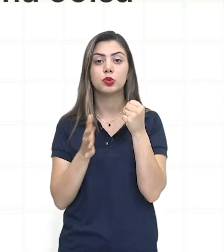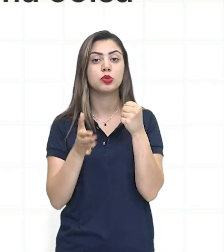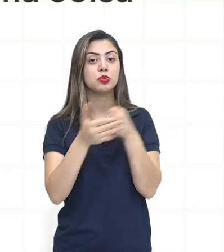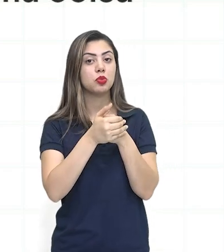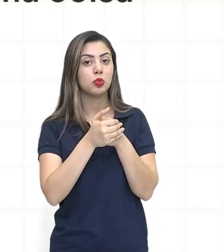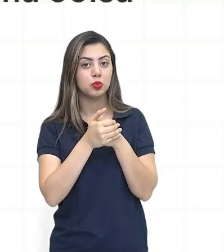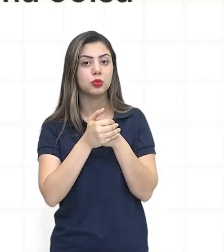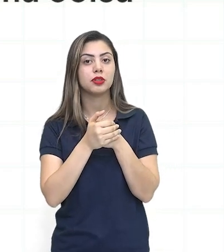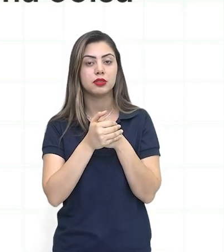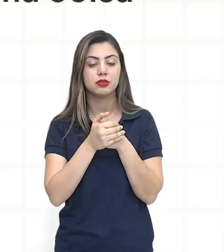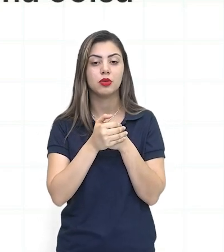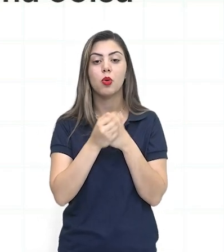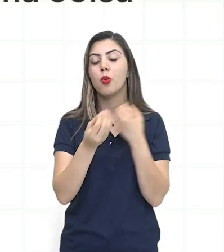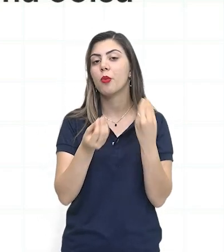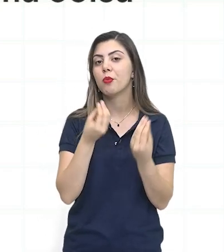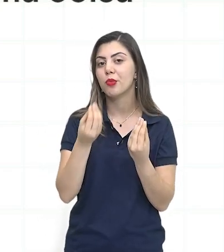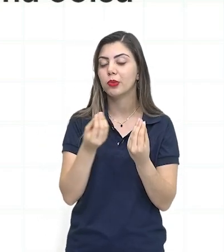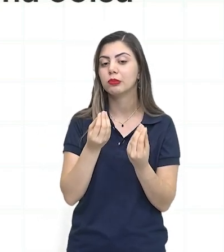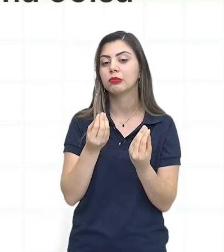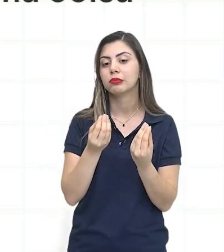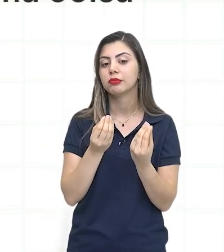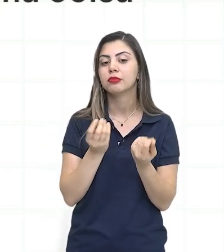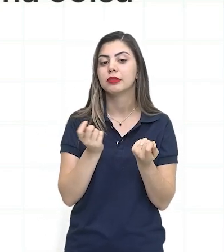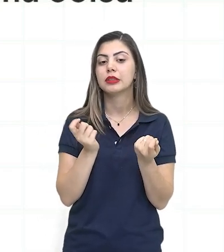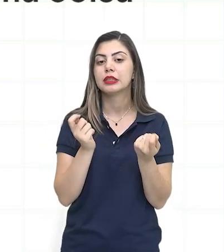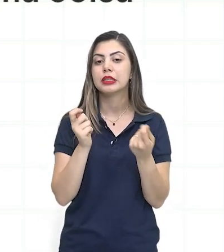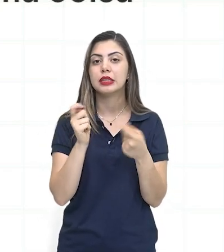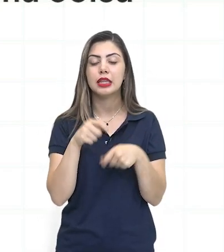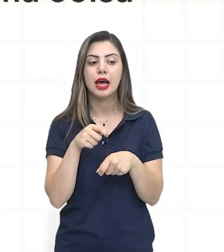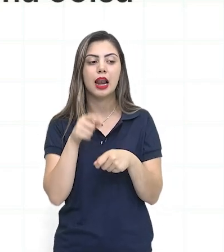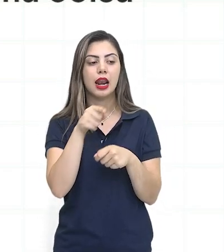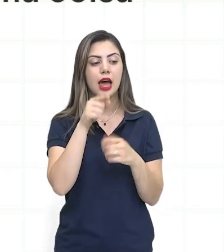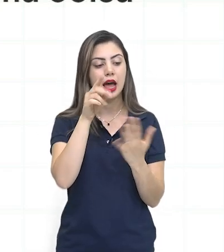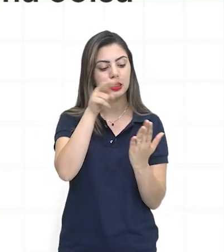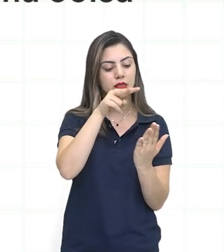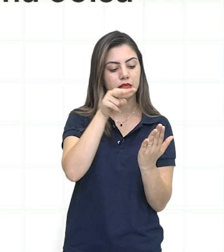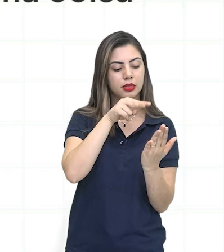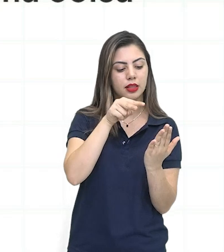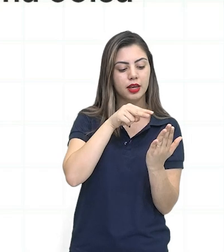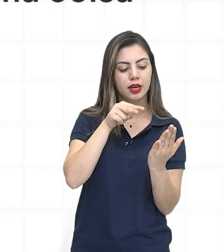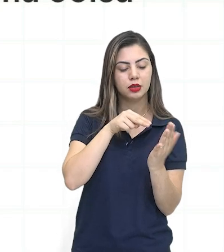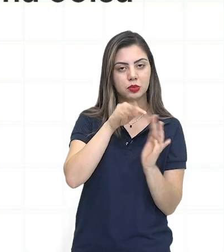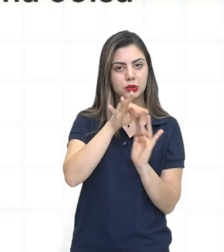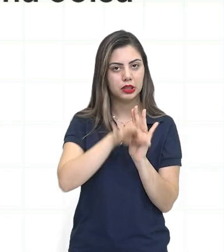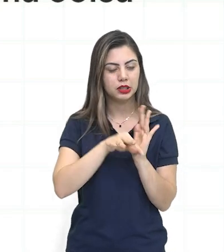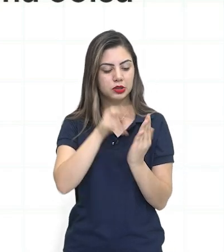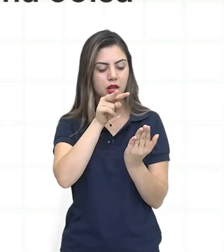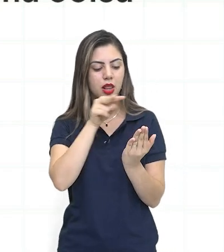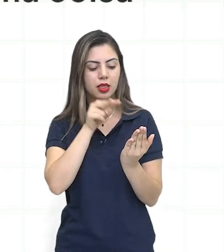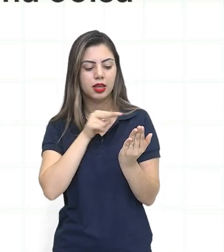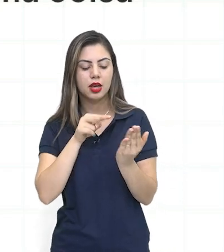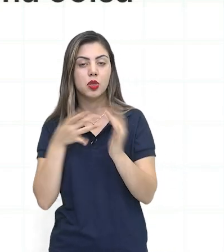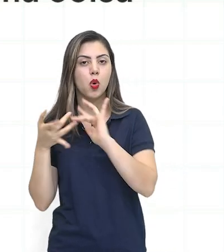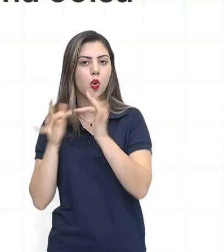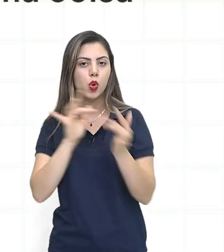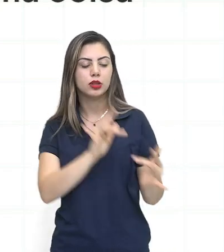implícitas, elas podem ser subentendidas no texto. Eu